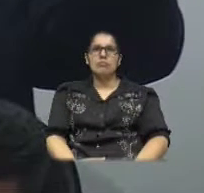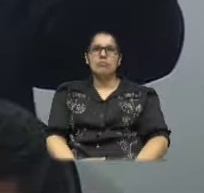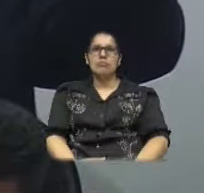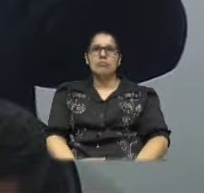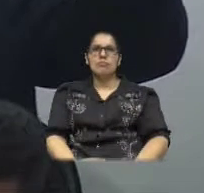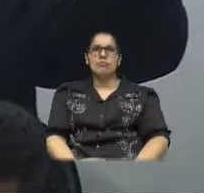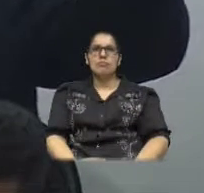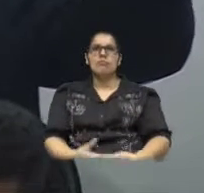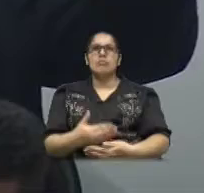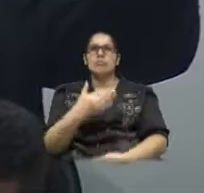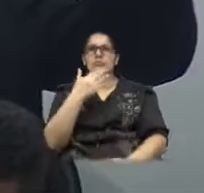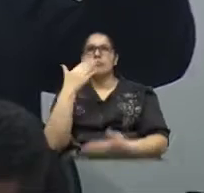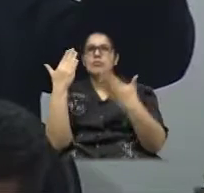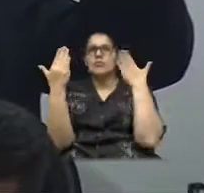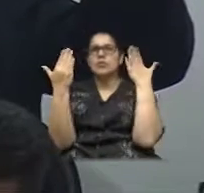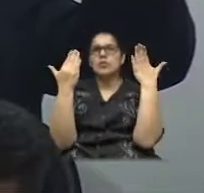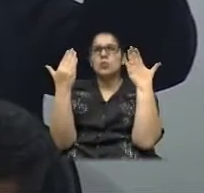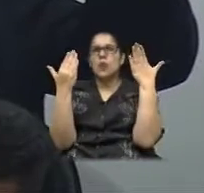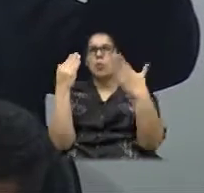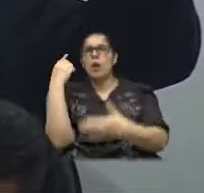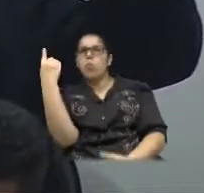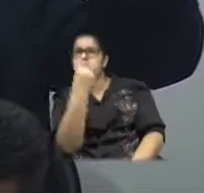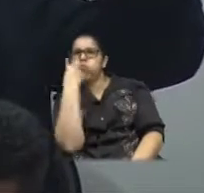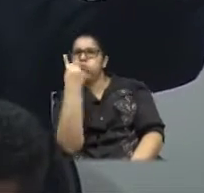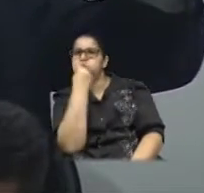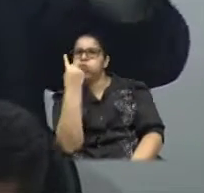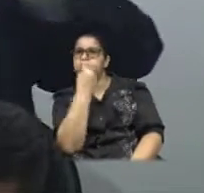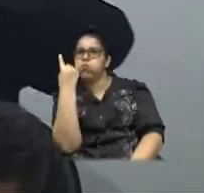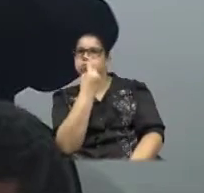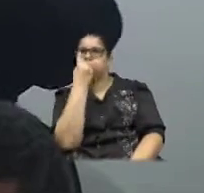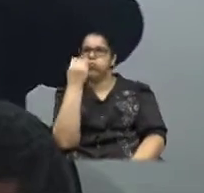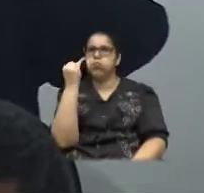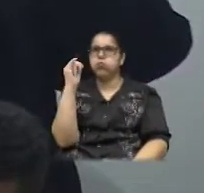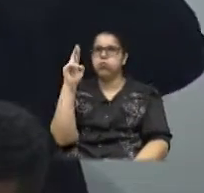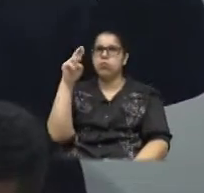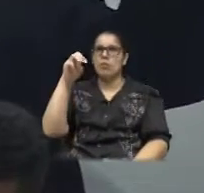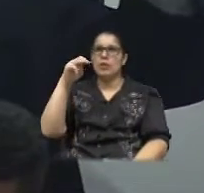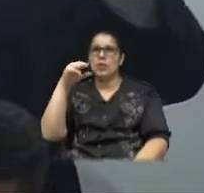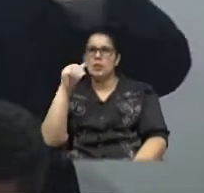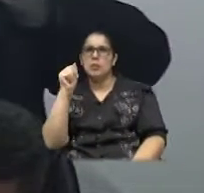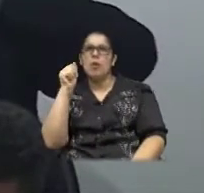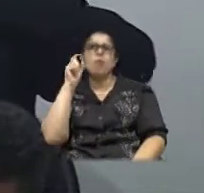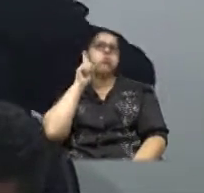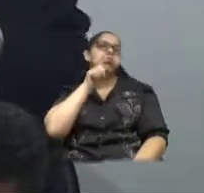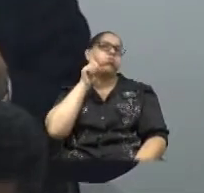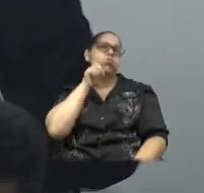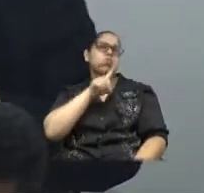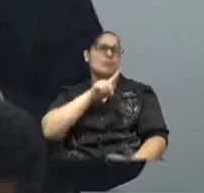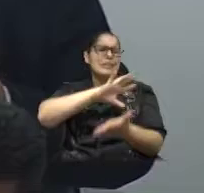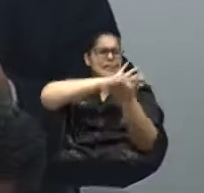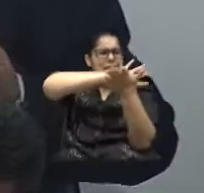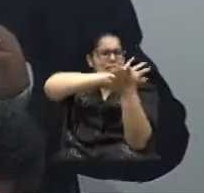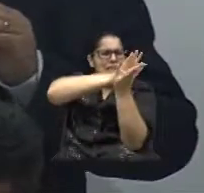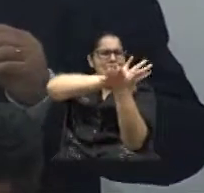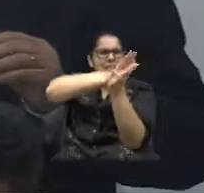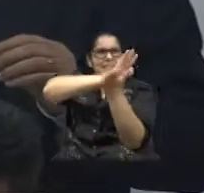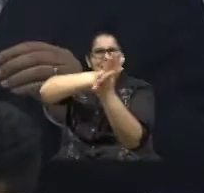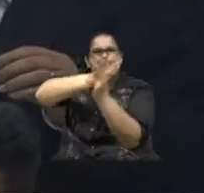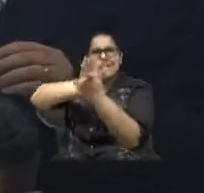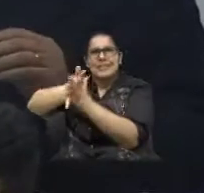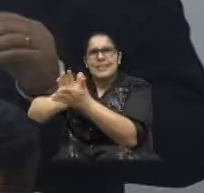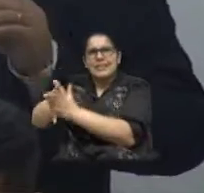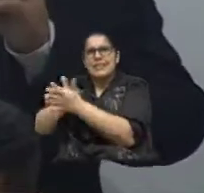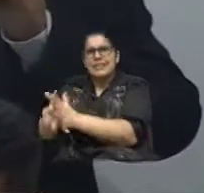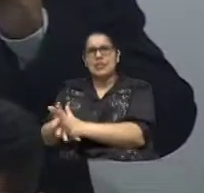daquele furacão Irma lá dos Estados Unidos. Ele está provocando um estrago